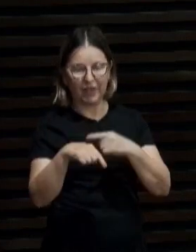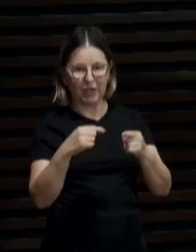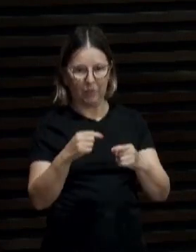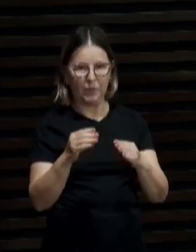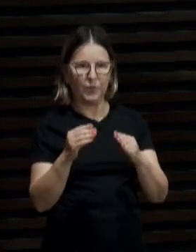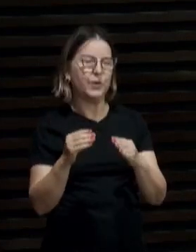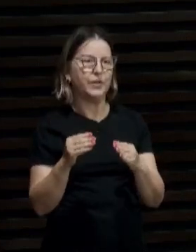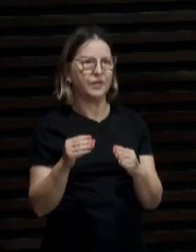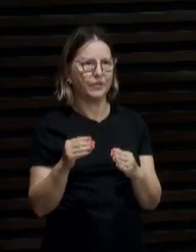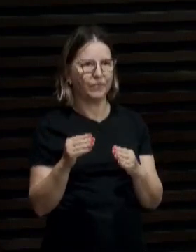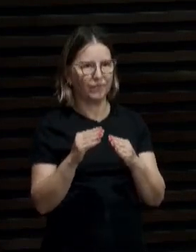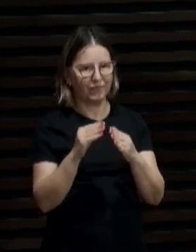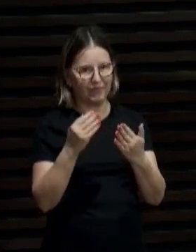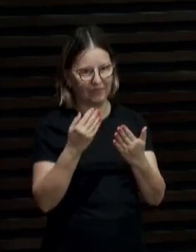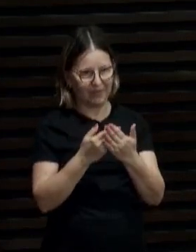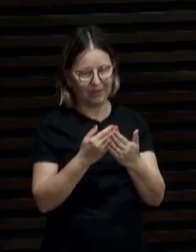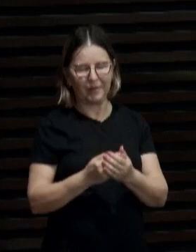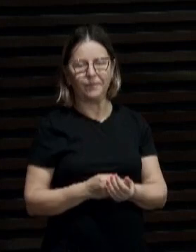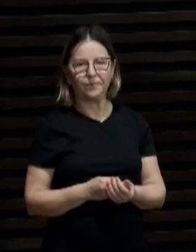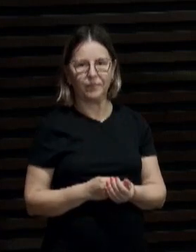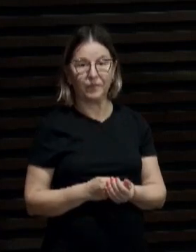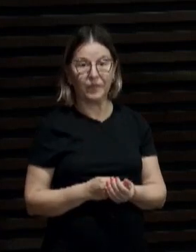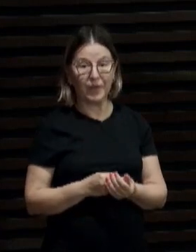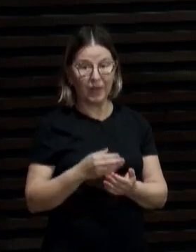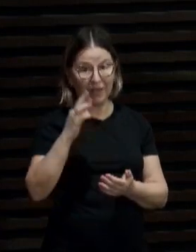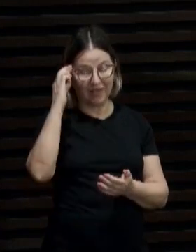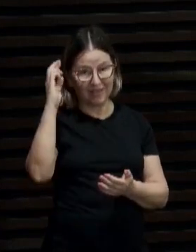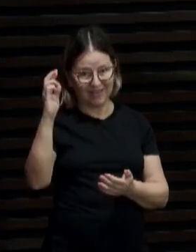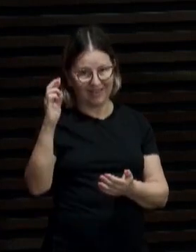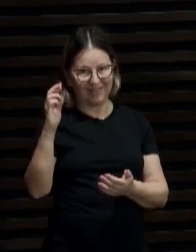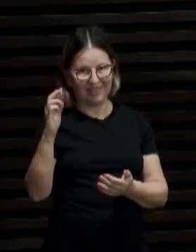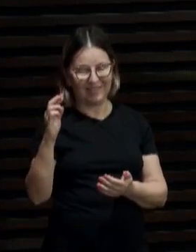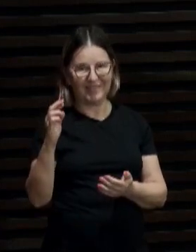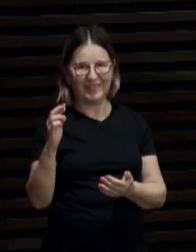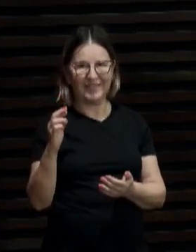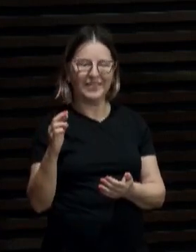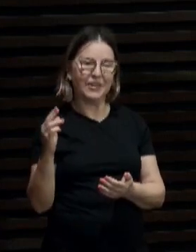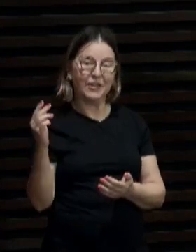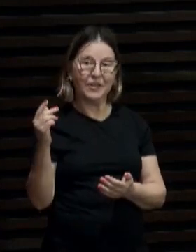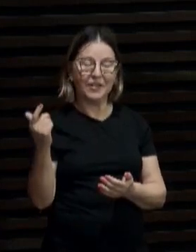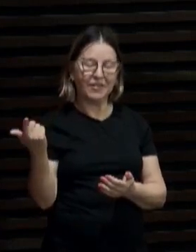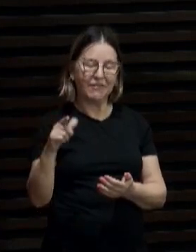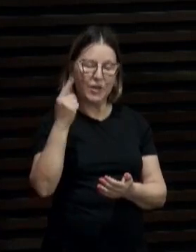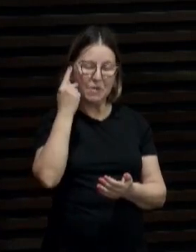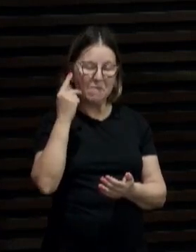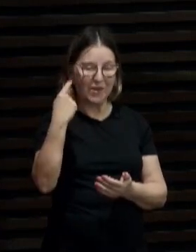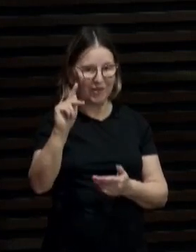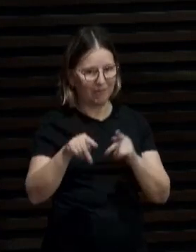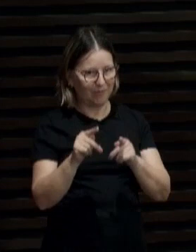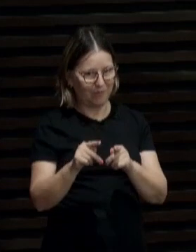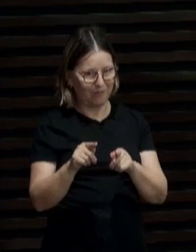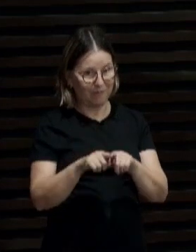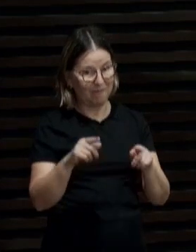não receberam. Aos que o receberam foi dado o poder ou o direito, né, de serem feitos filhos de